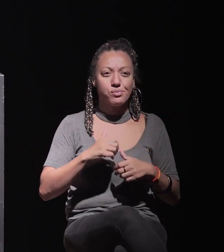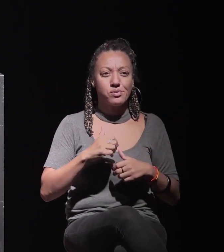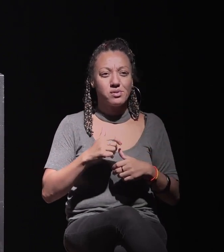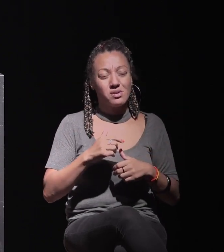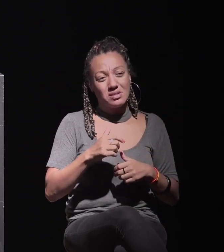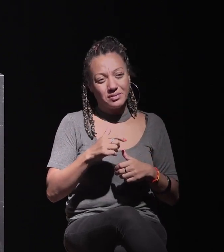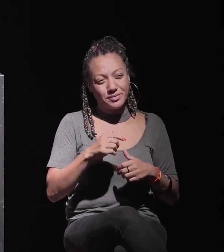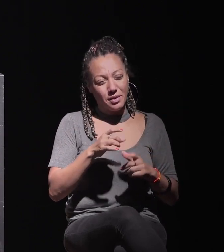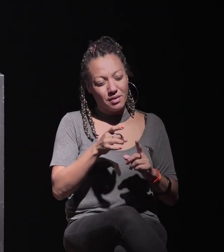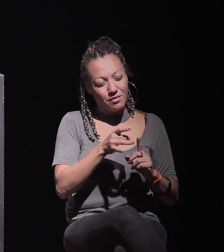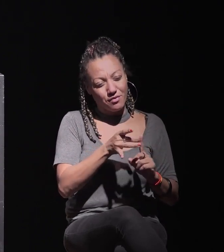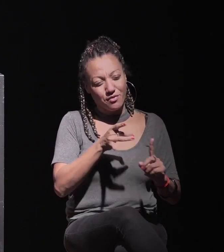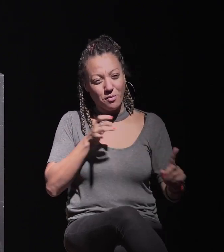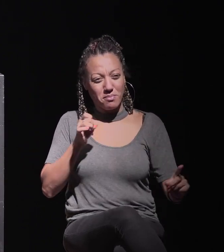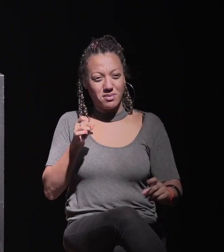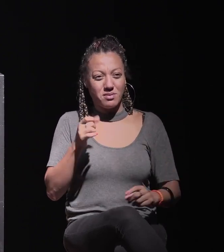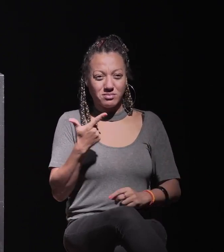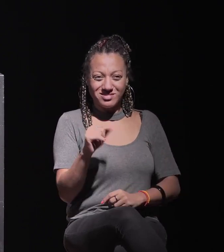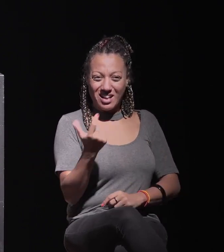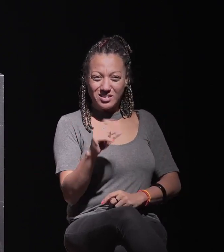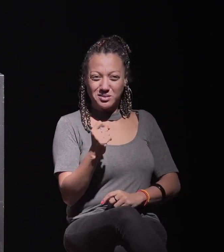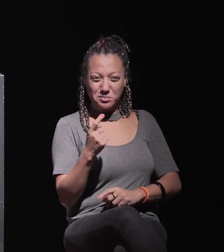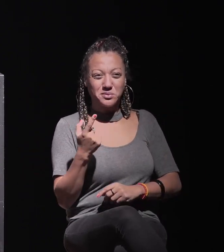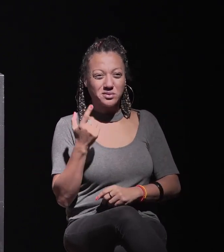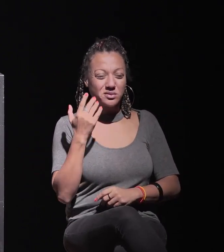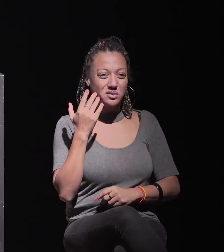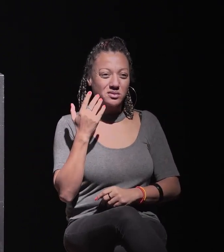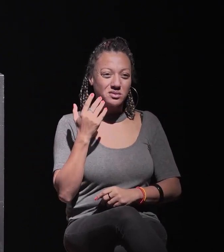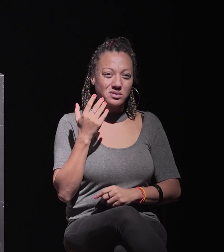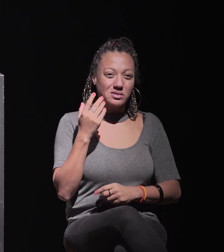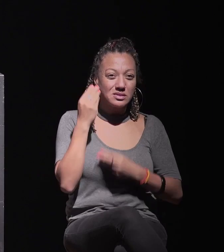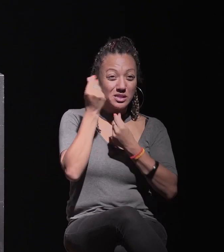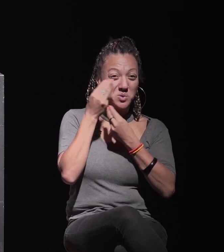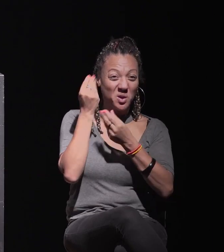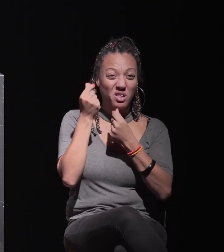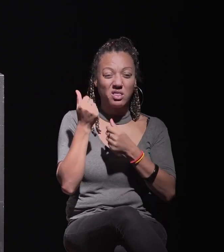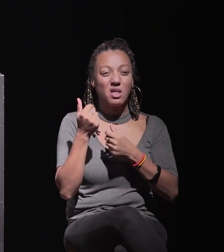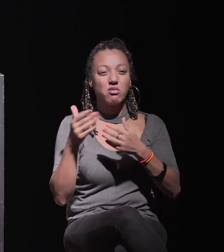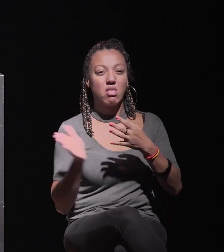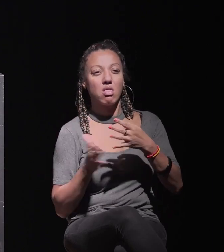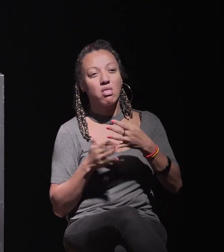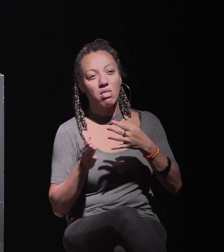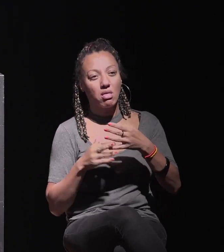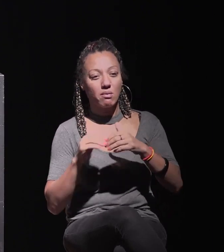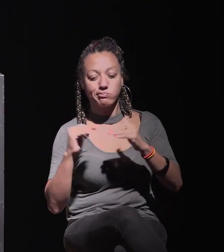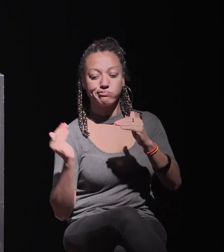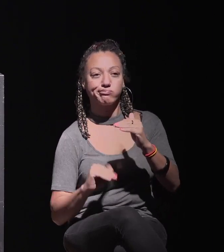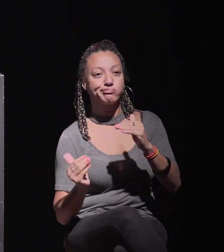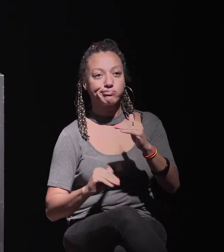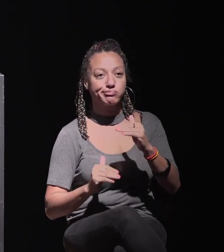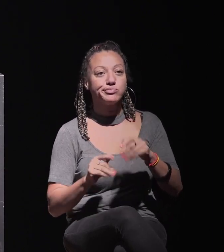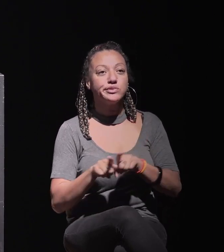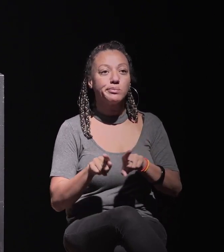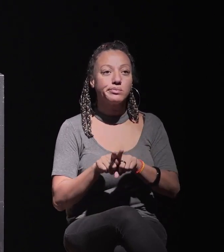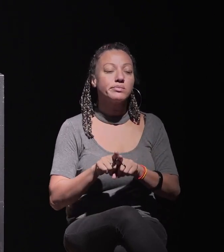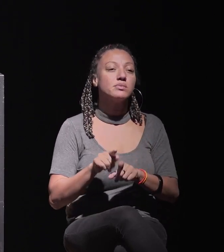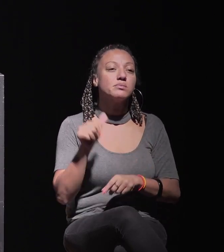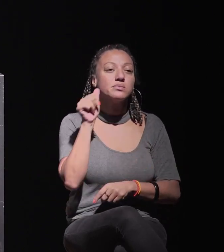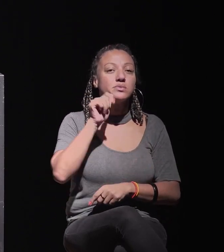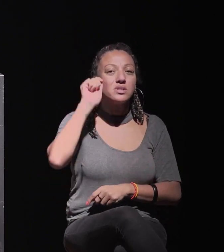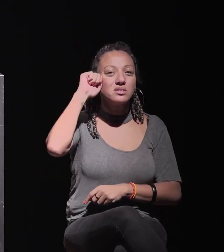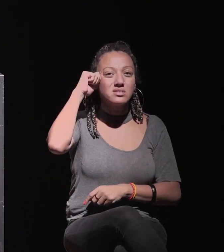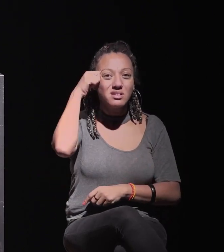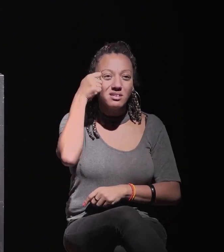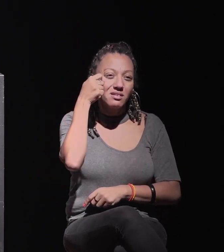lesbofobia. A sexualidade é banalizada e a hipersexualização, especialmente das mulheres negras, pelos meios de